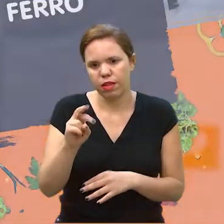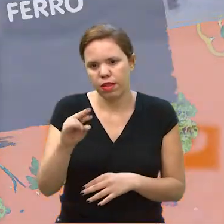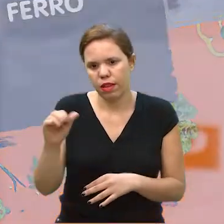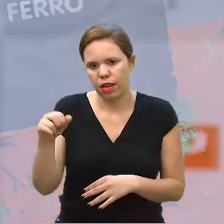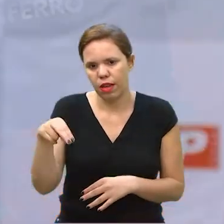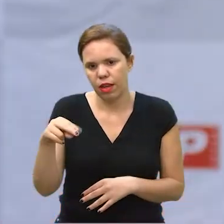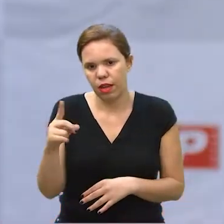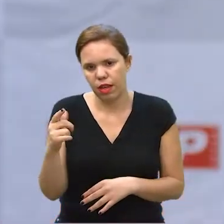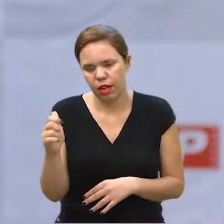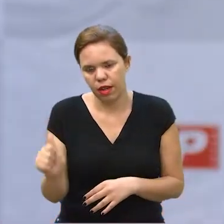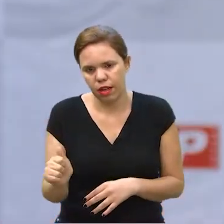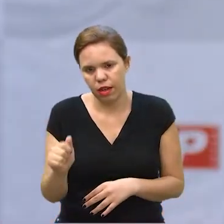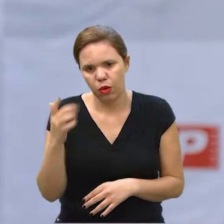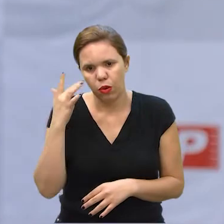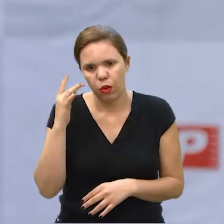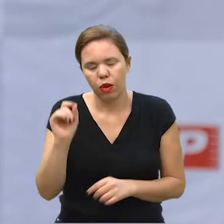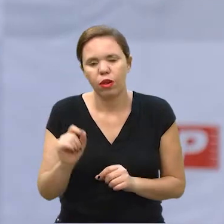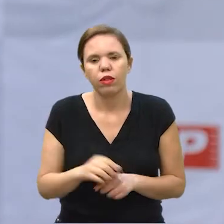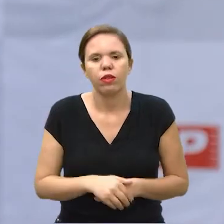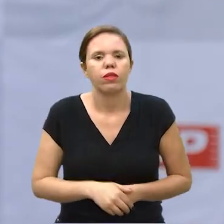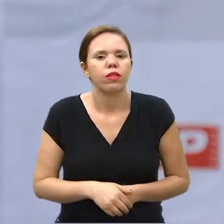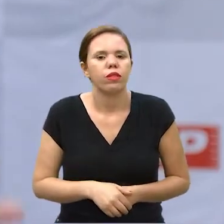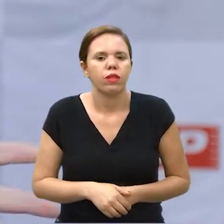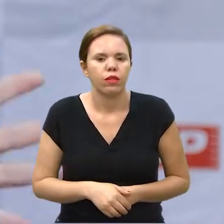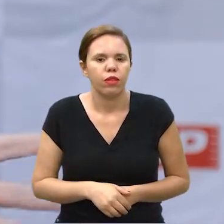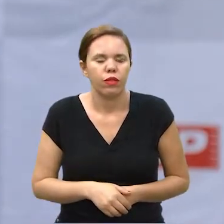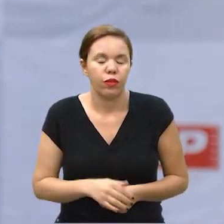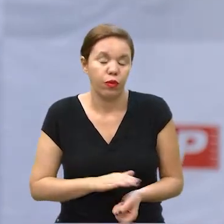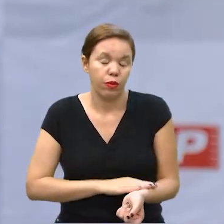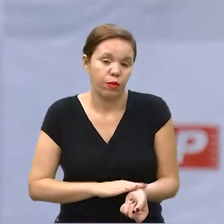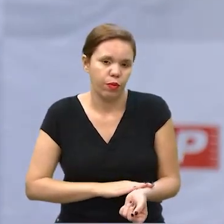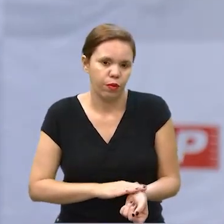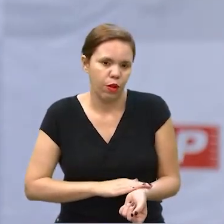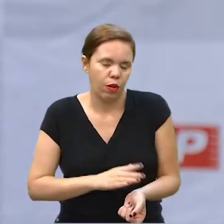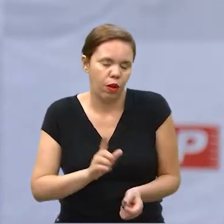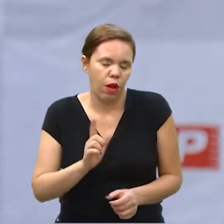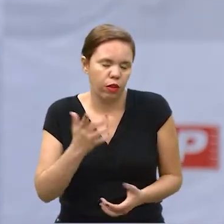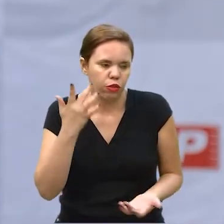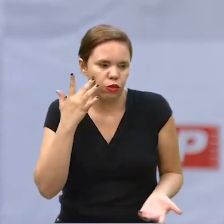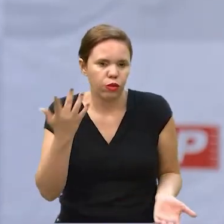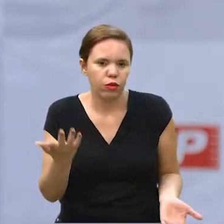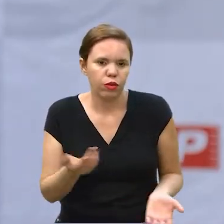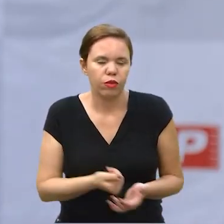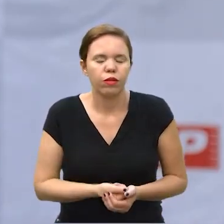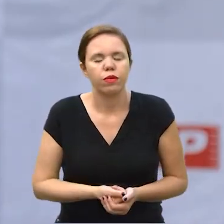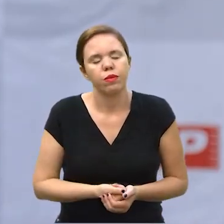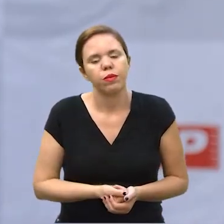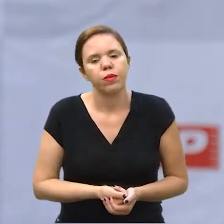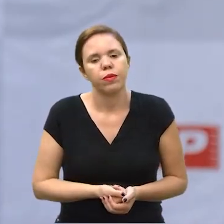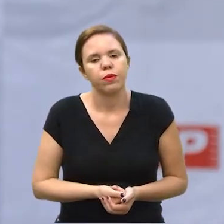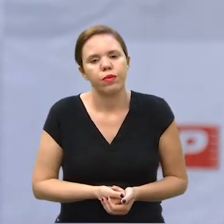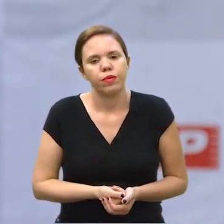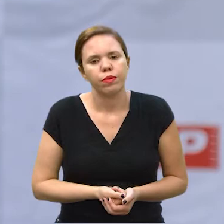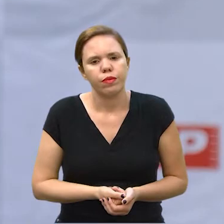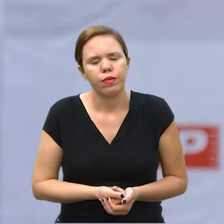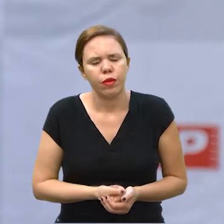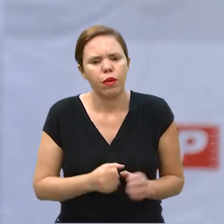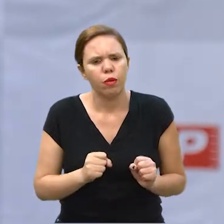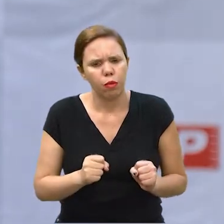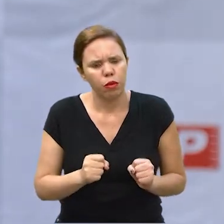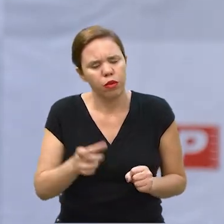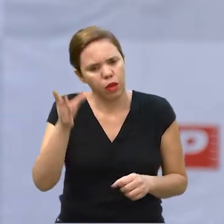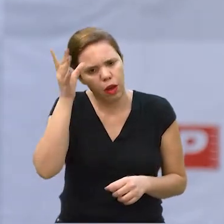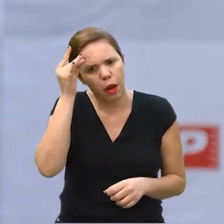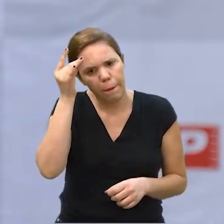Eu acho que vai ser... vou ficar muito nervosa, óbvio. Mas eu vou poder